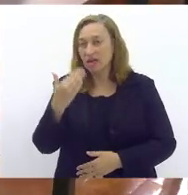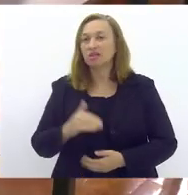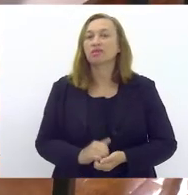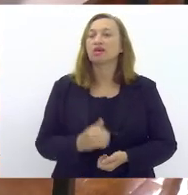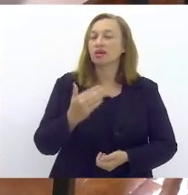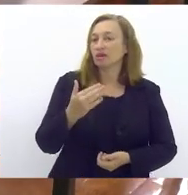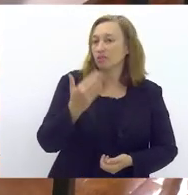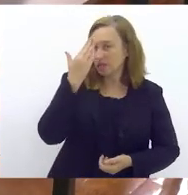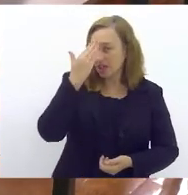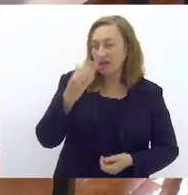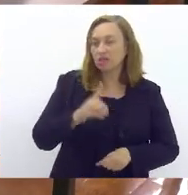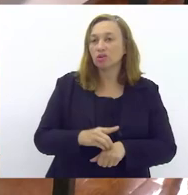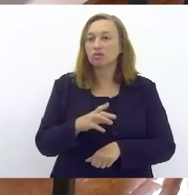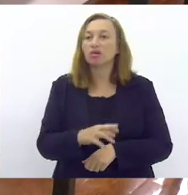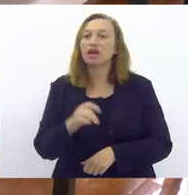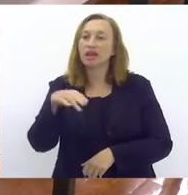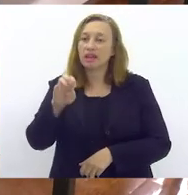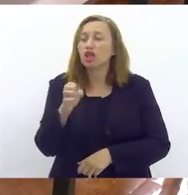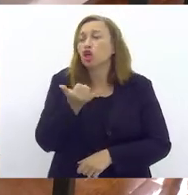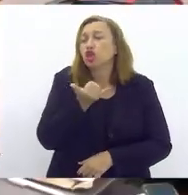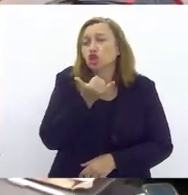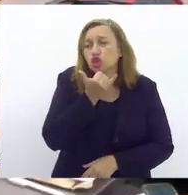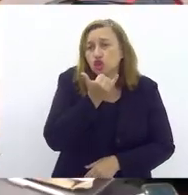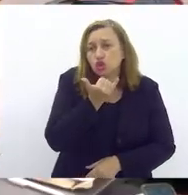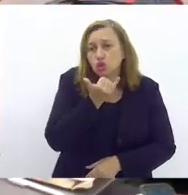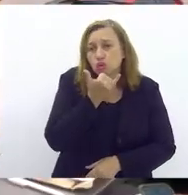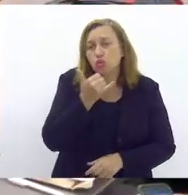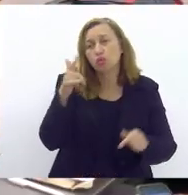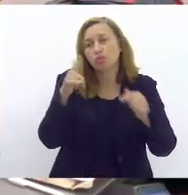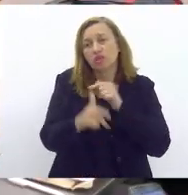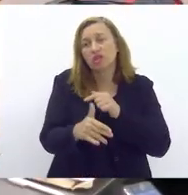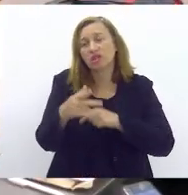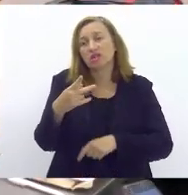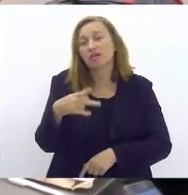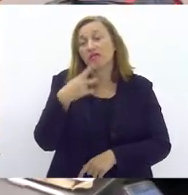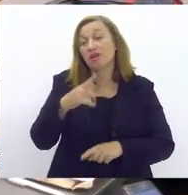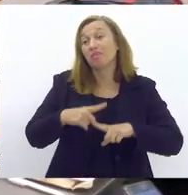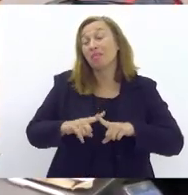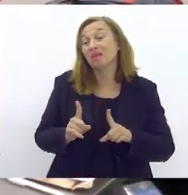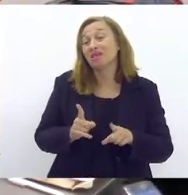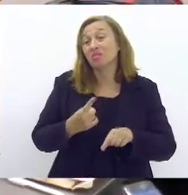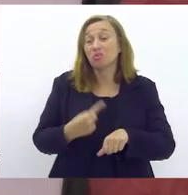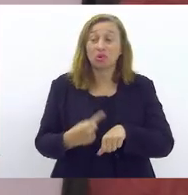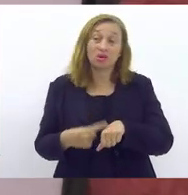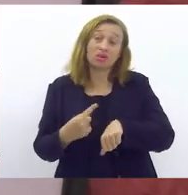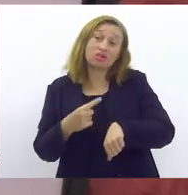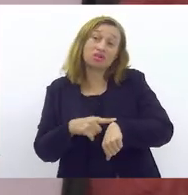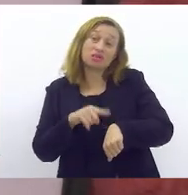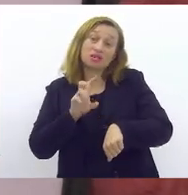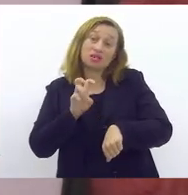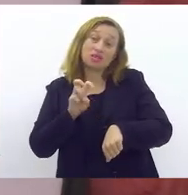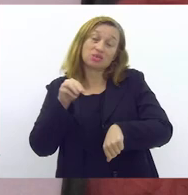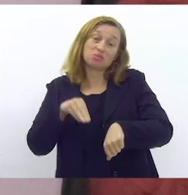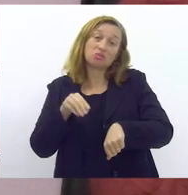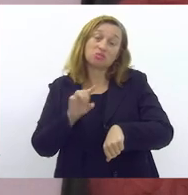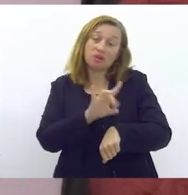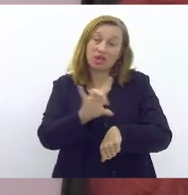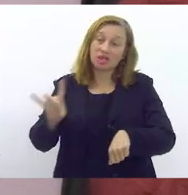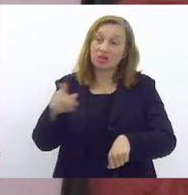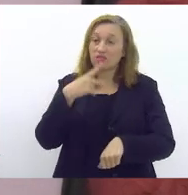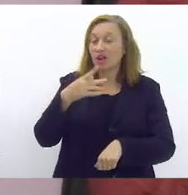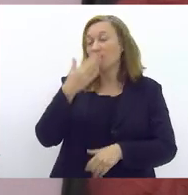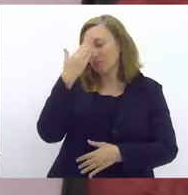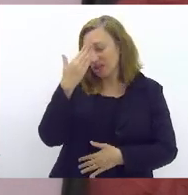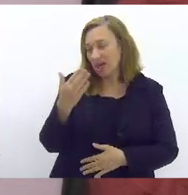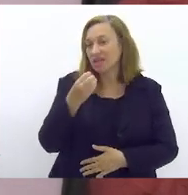doutora Eliana. Muito obrigado. Desculpe eu interromper as falas, gente, mas é porque para a gente dar tempo de todo mundo falar. Mas muito obrigado,